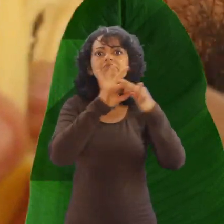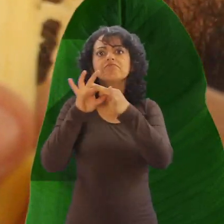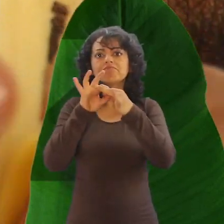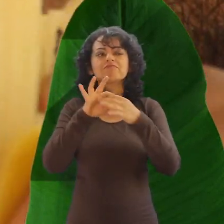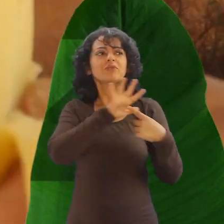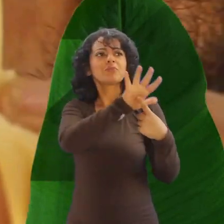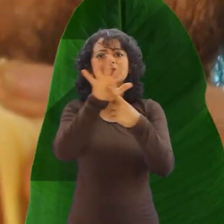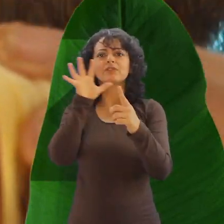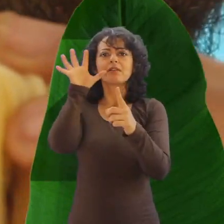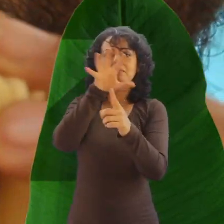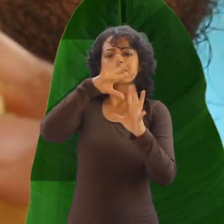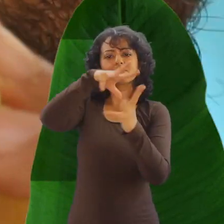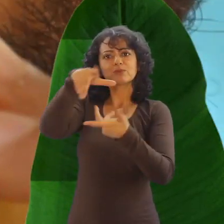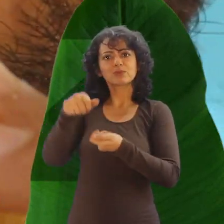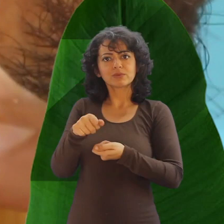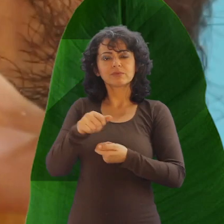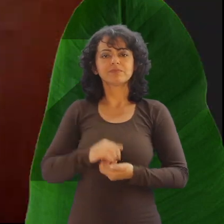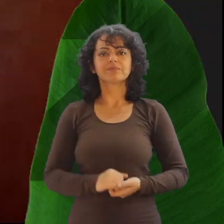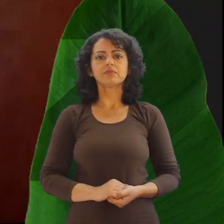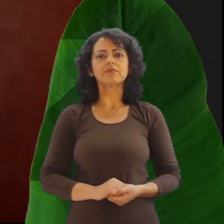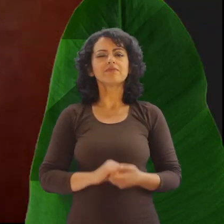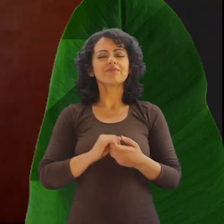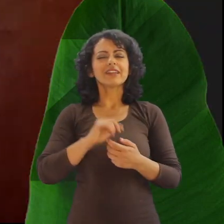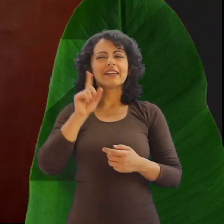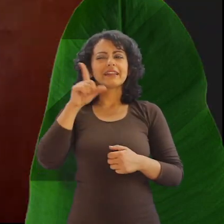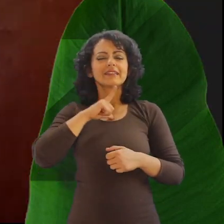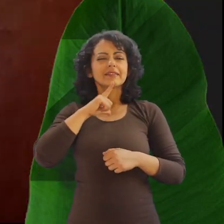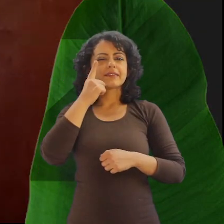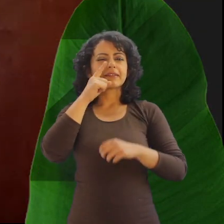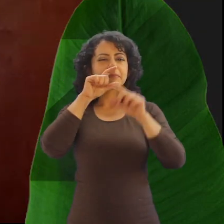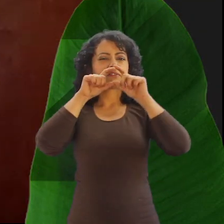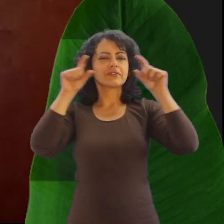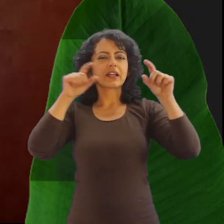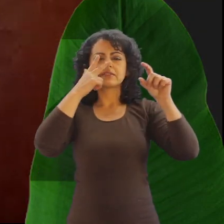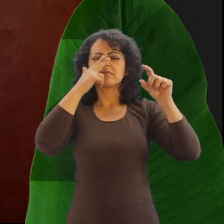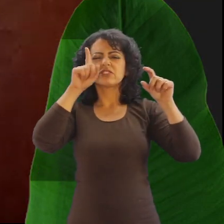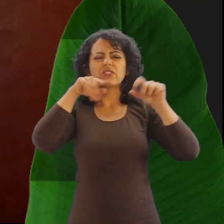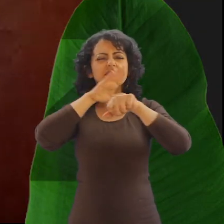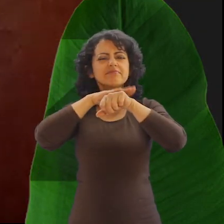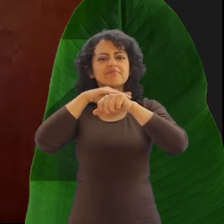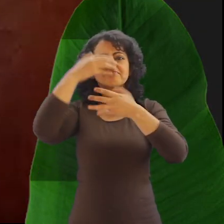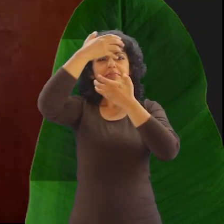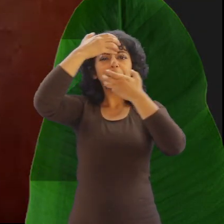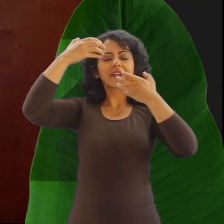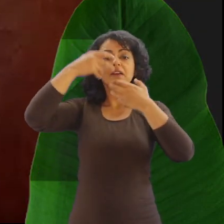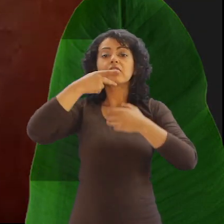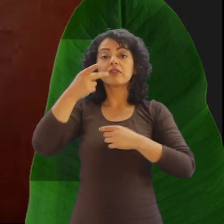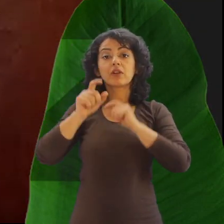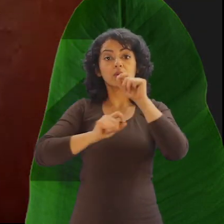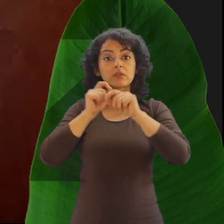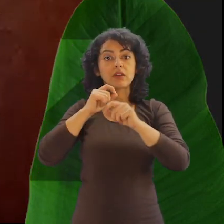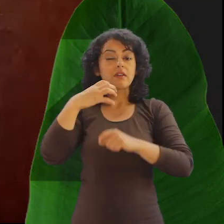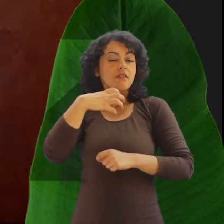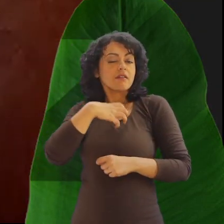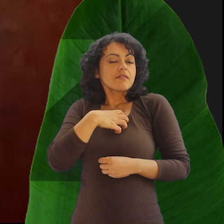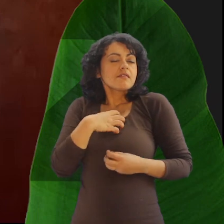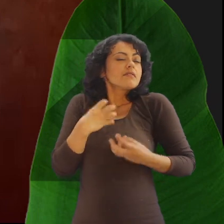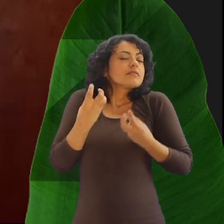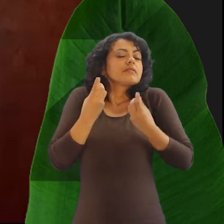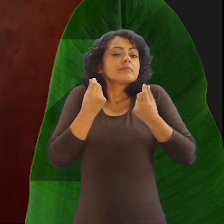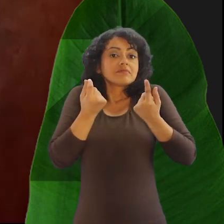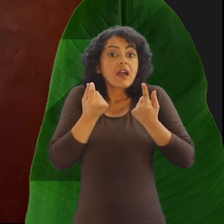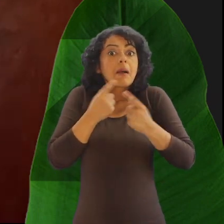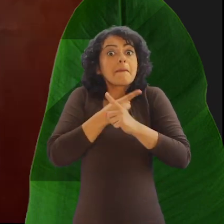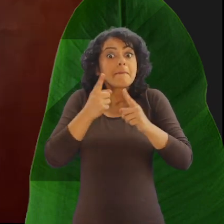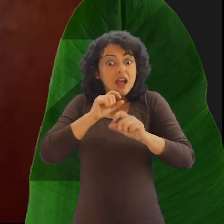interação, desejam ter impacto no mundo. É uma frase do Picasso, acho que é, que a inspiração me pegue